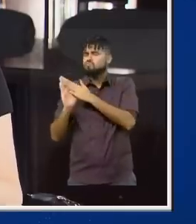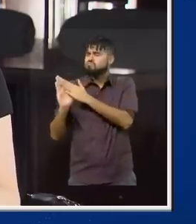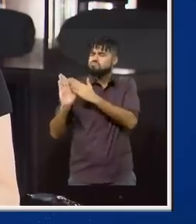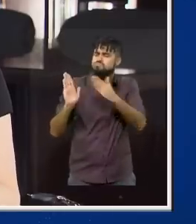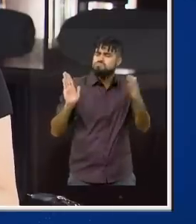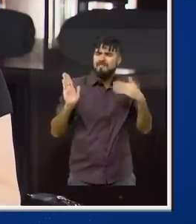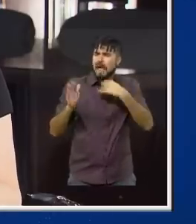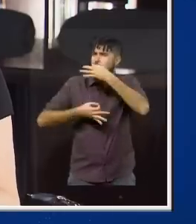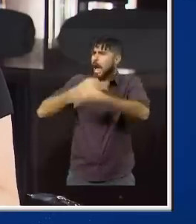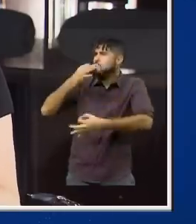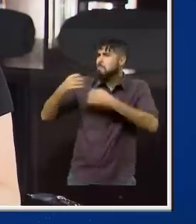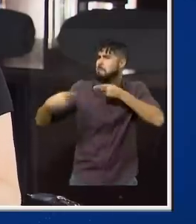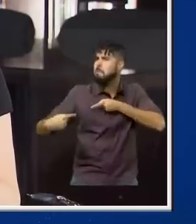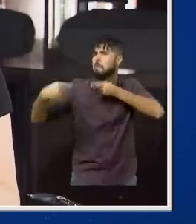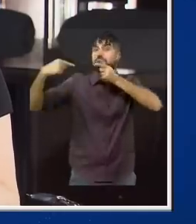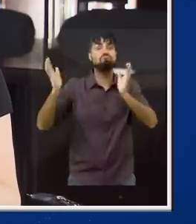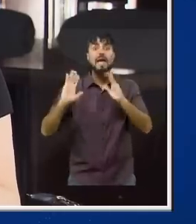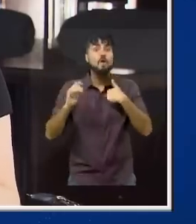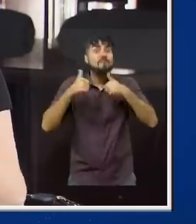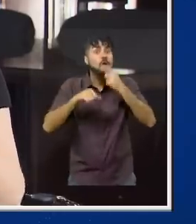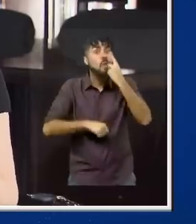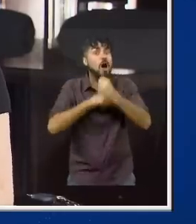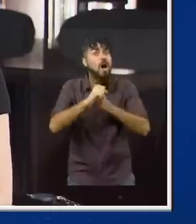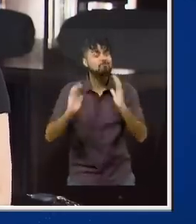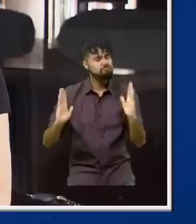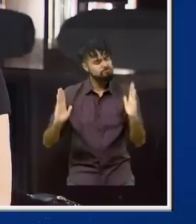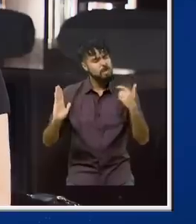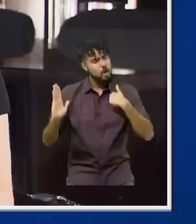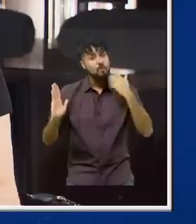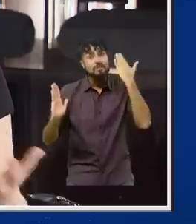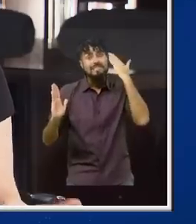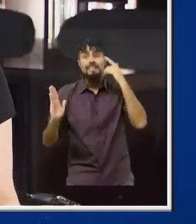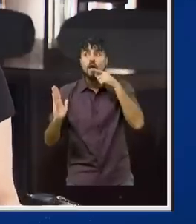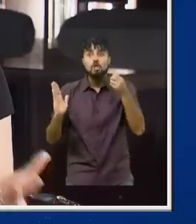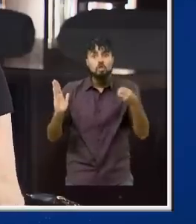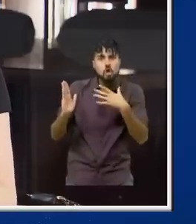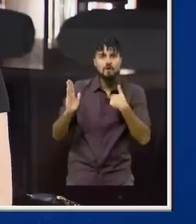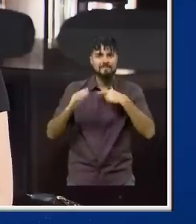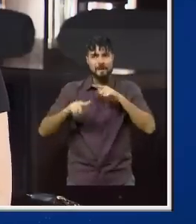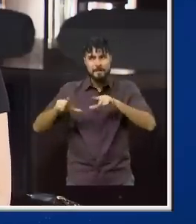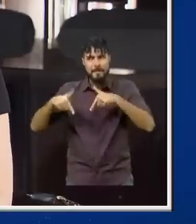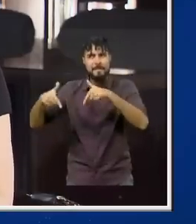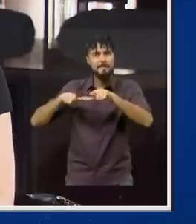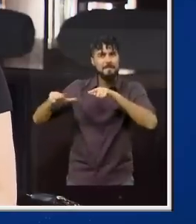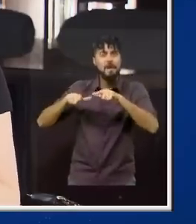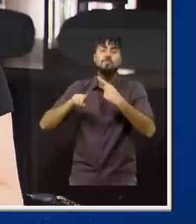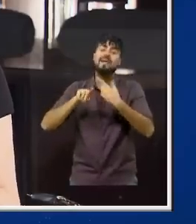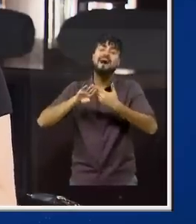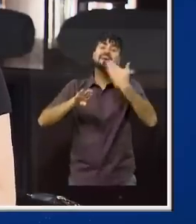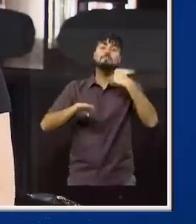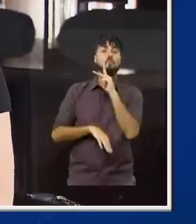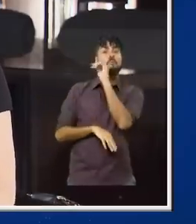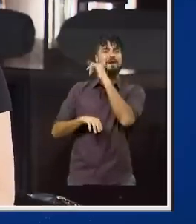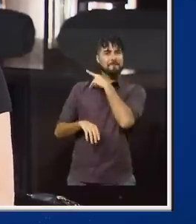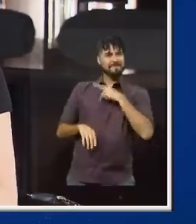ganhou não houve o esquema corrupto do tamanho dos duro petrolão no mundo do mundo o